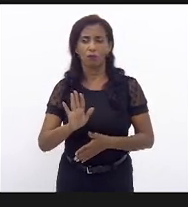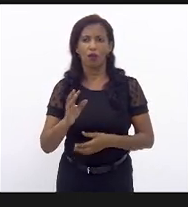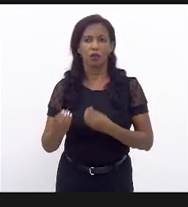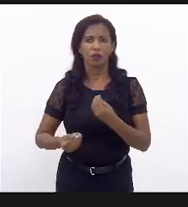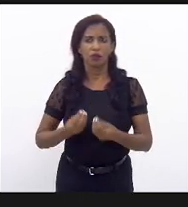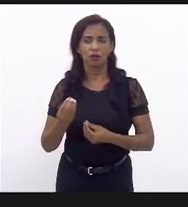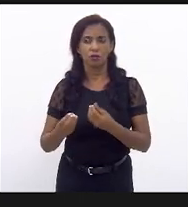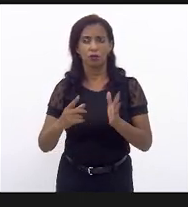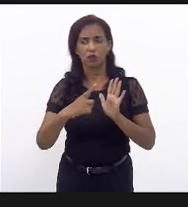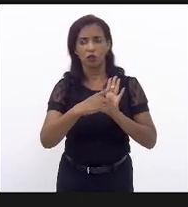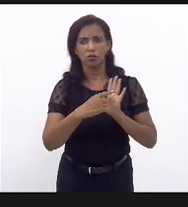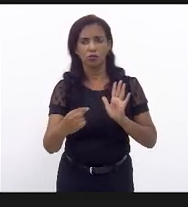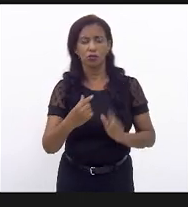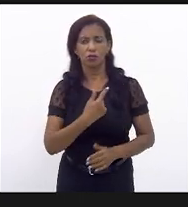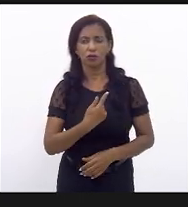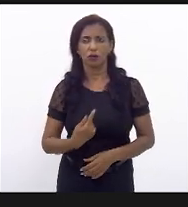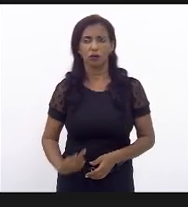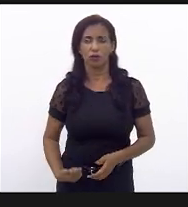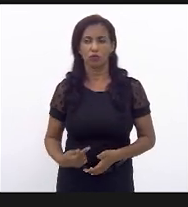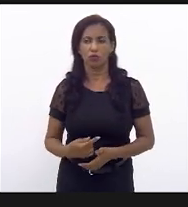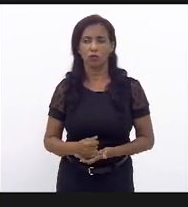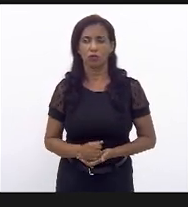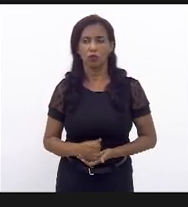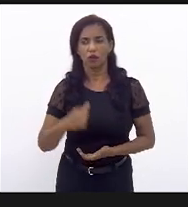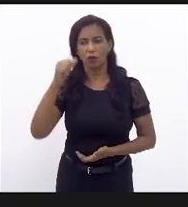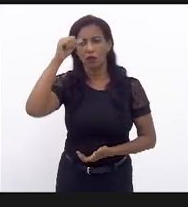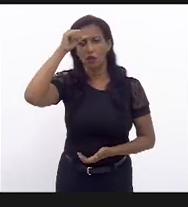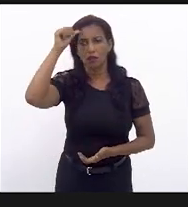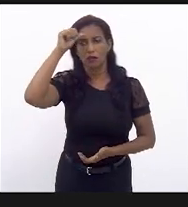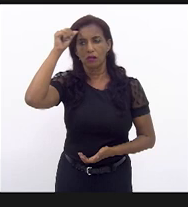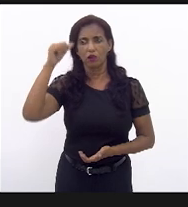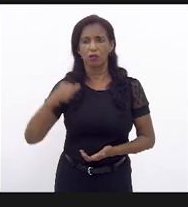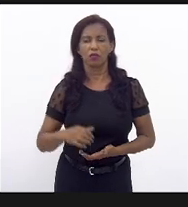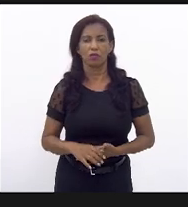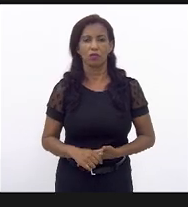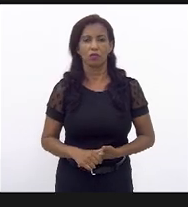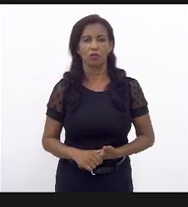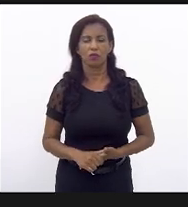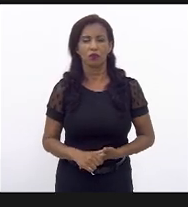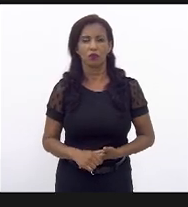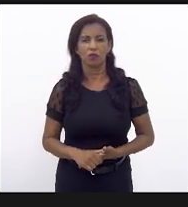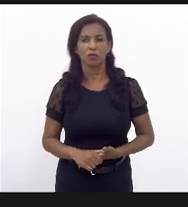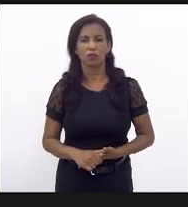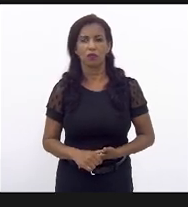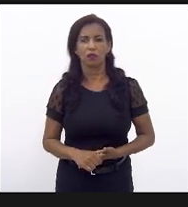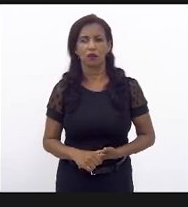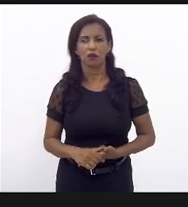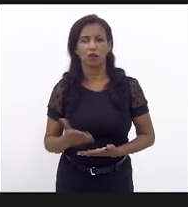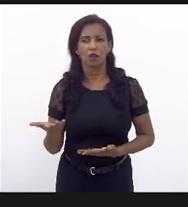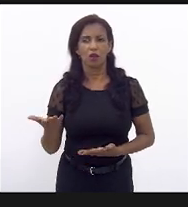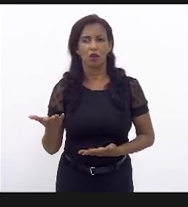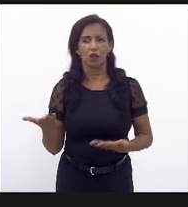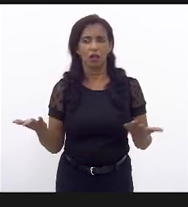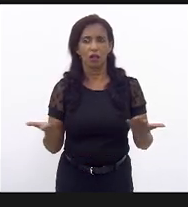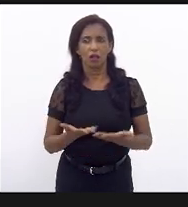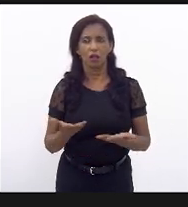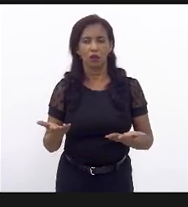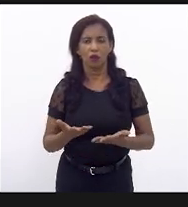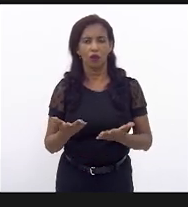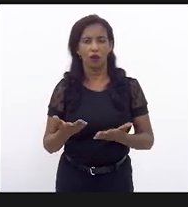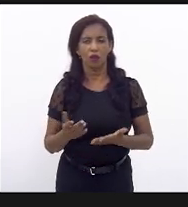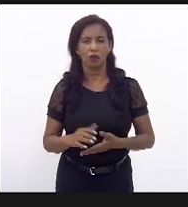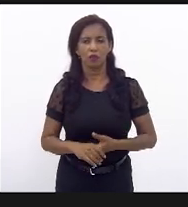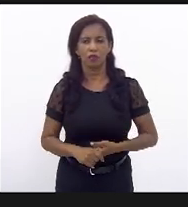uma indicação do governador Paulo Ricardo, que está no mais alto patamar da minha